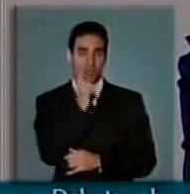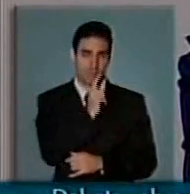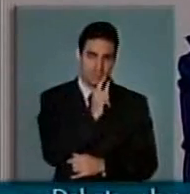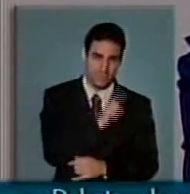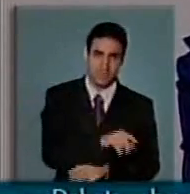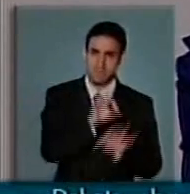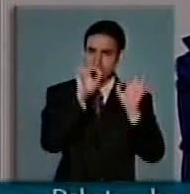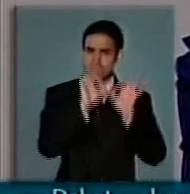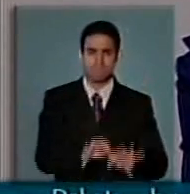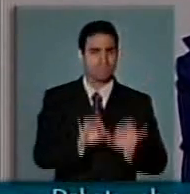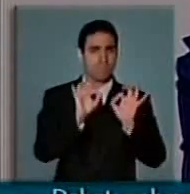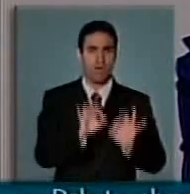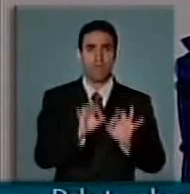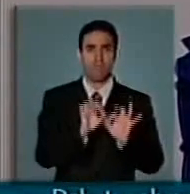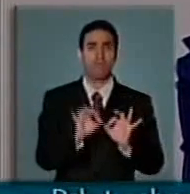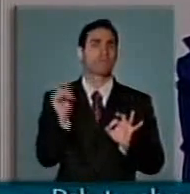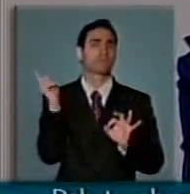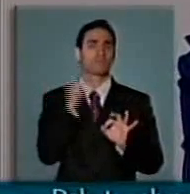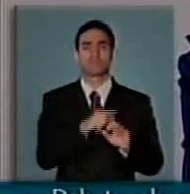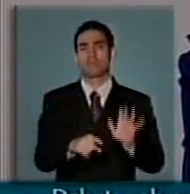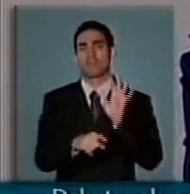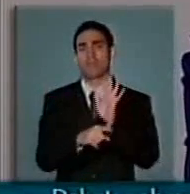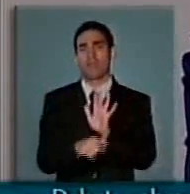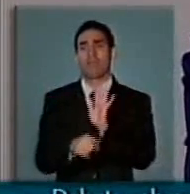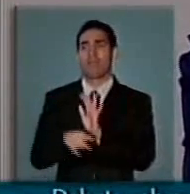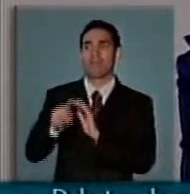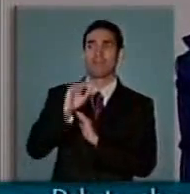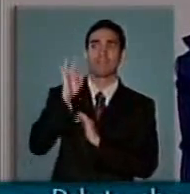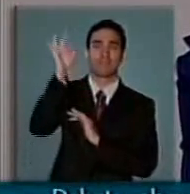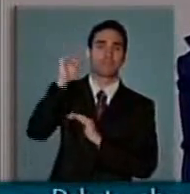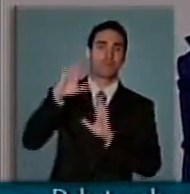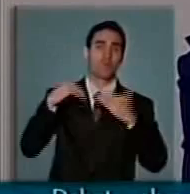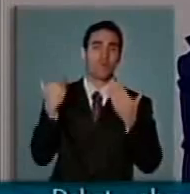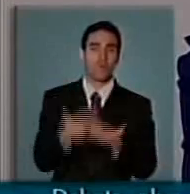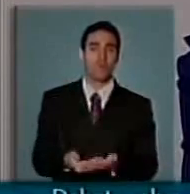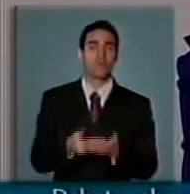2016. Em termos de segurança, a mesma coisa.